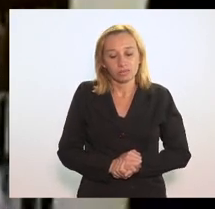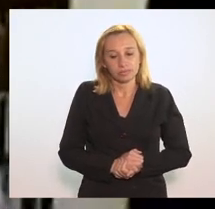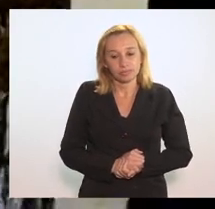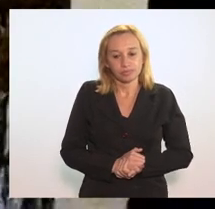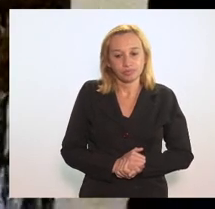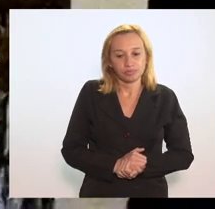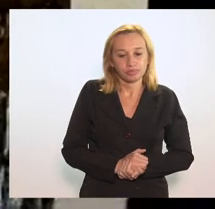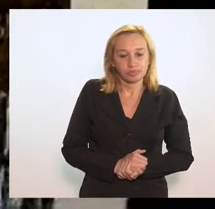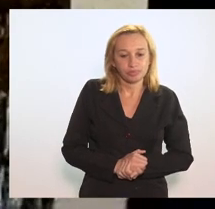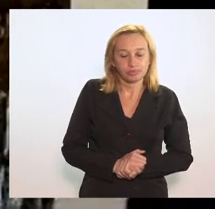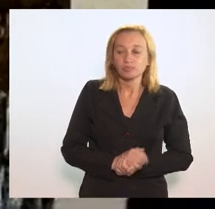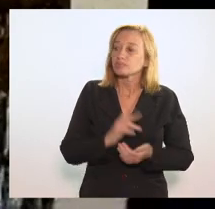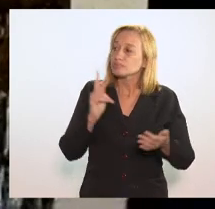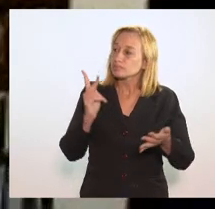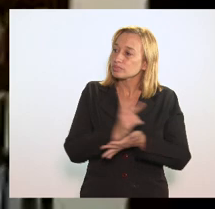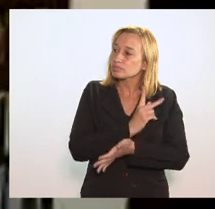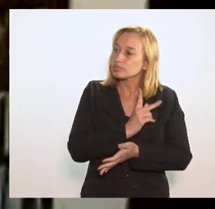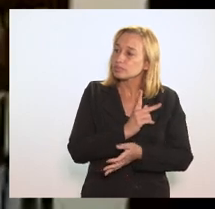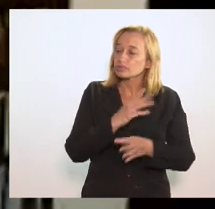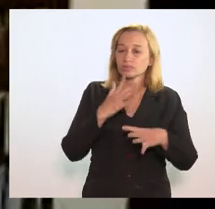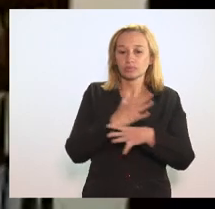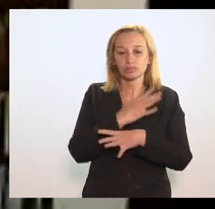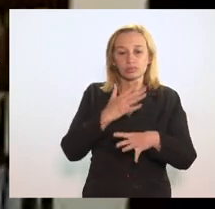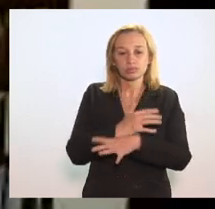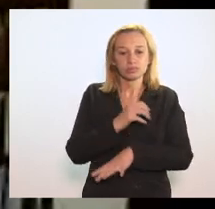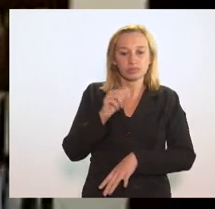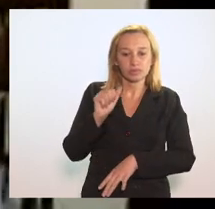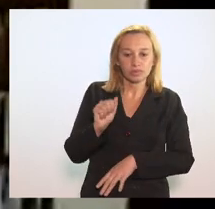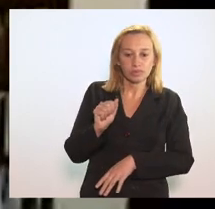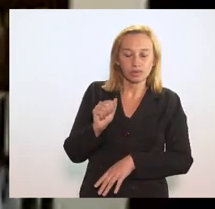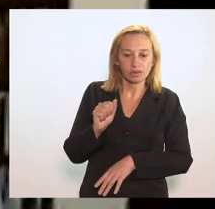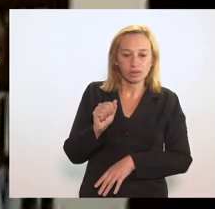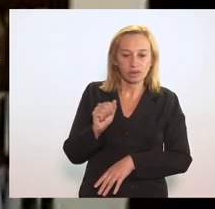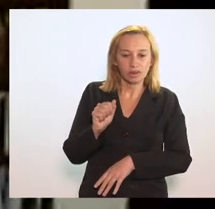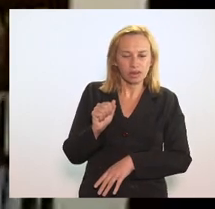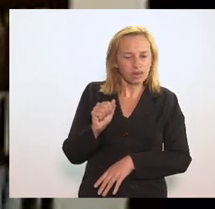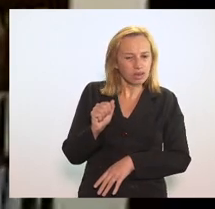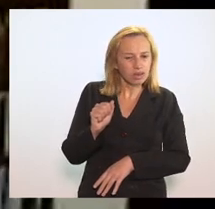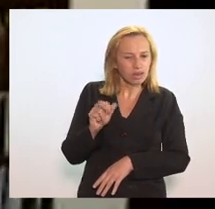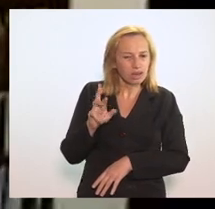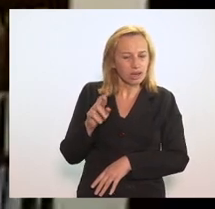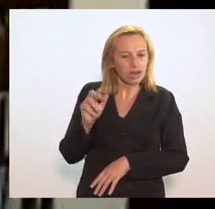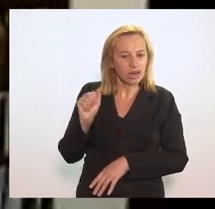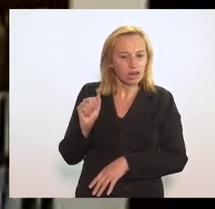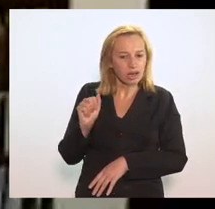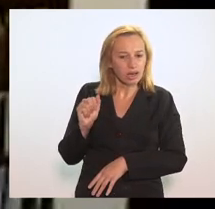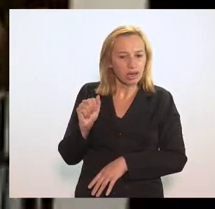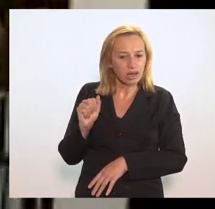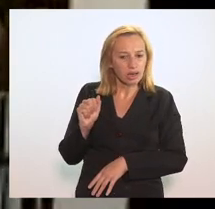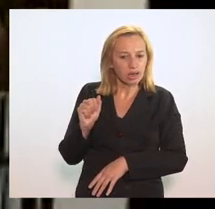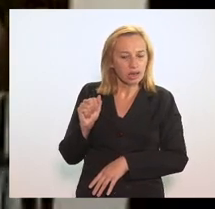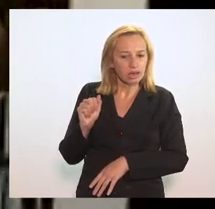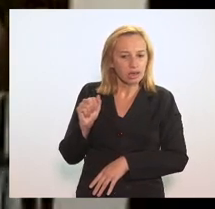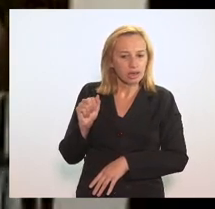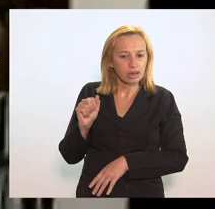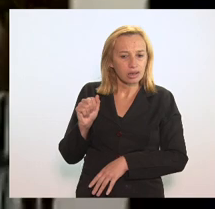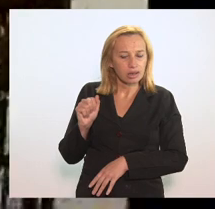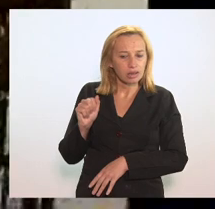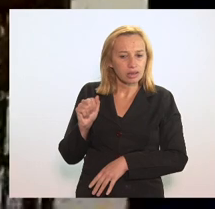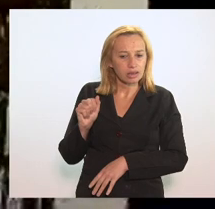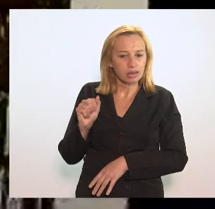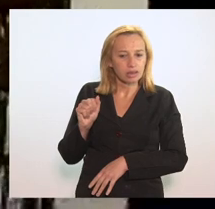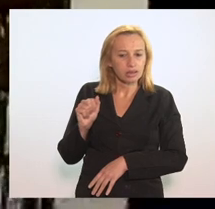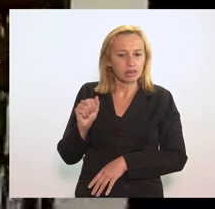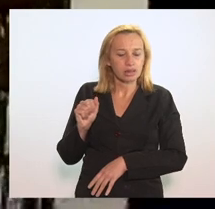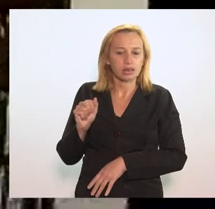onde eu dizia do que aconteceu na cidade de Araraquara, que simplesmente foi adotado